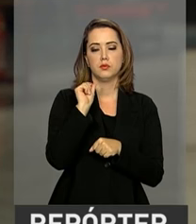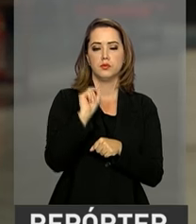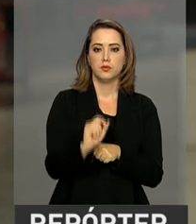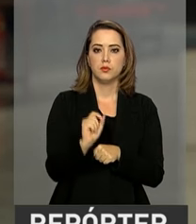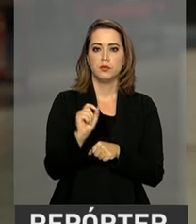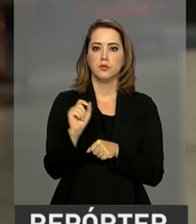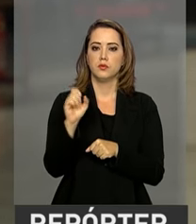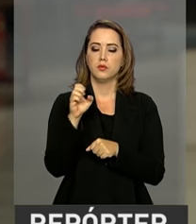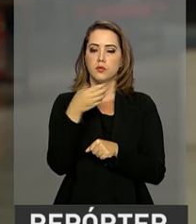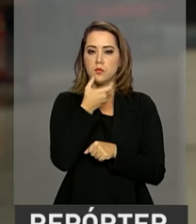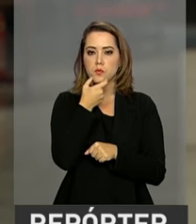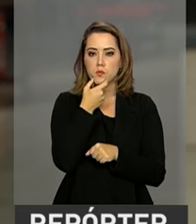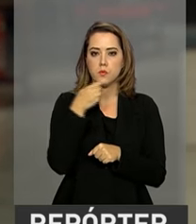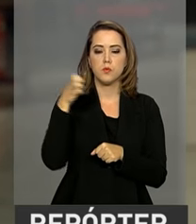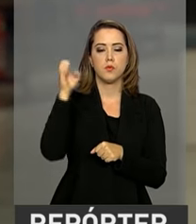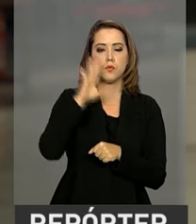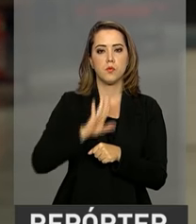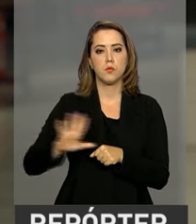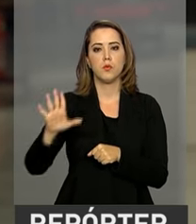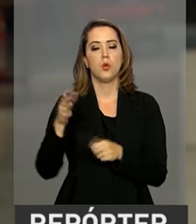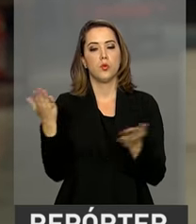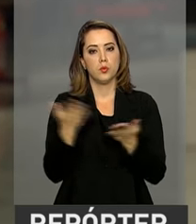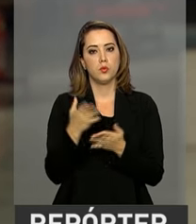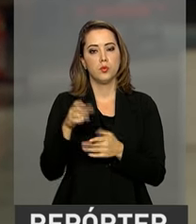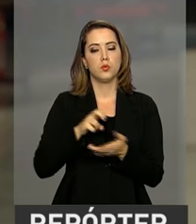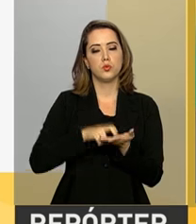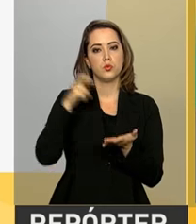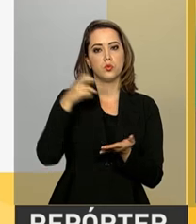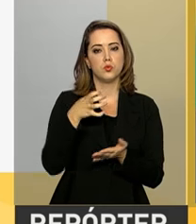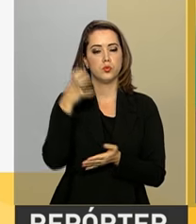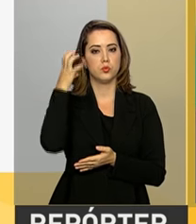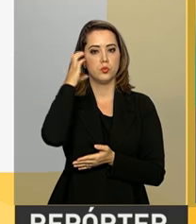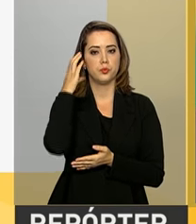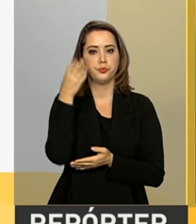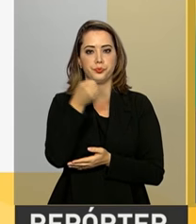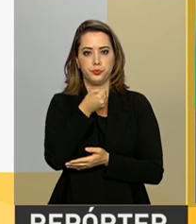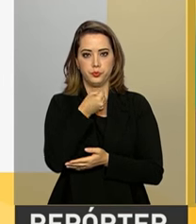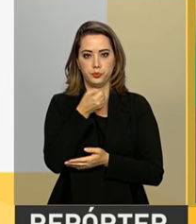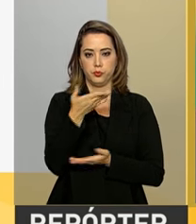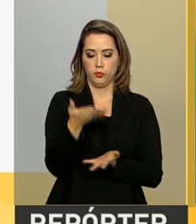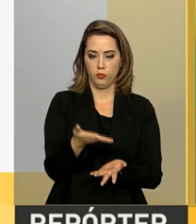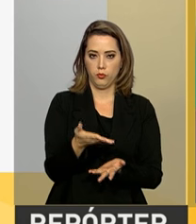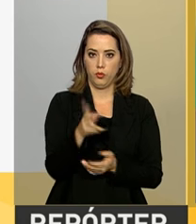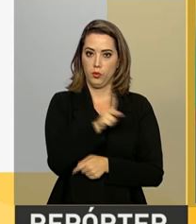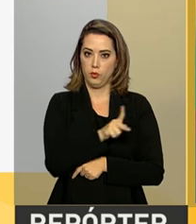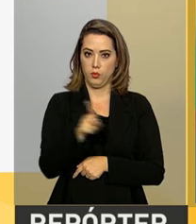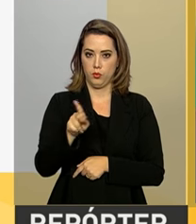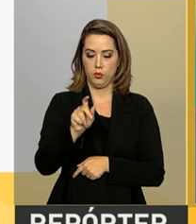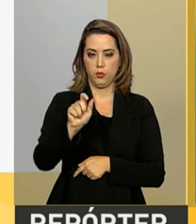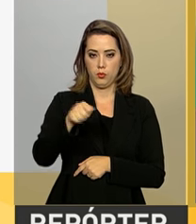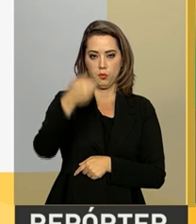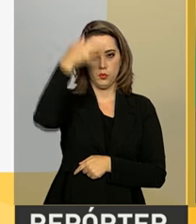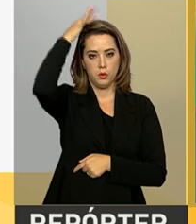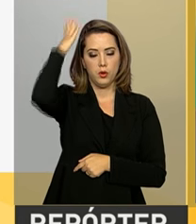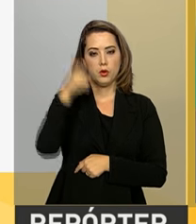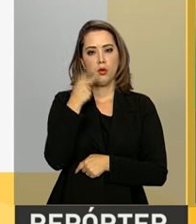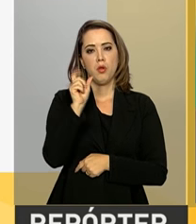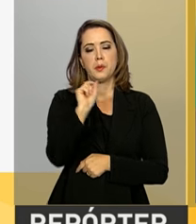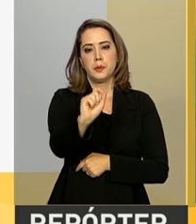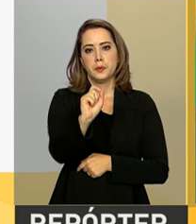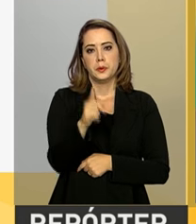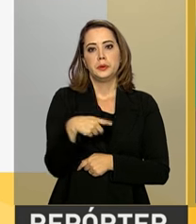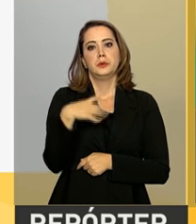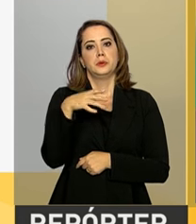Europeia entrevista à rádio Estadão hoje pela manhã o Reino Unido a Inglaterra decidiu decidiu por uma por uma consulta